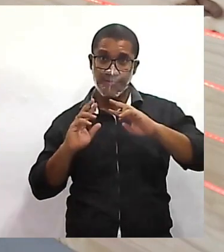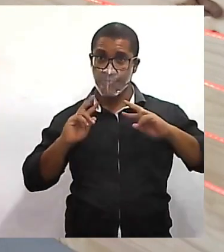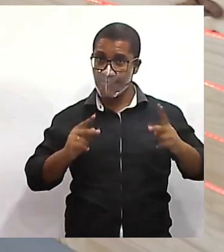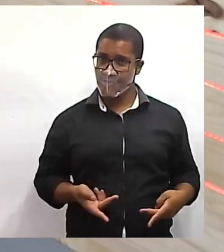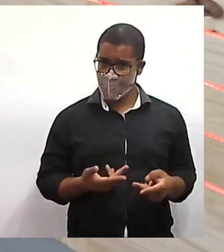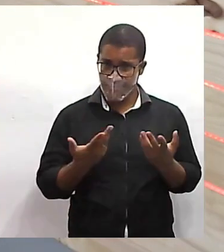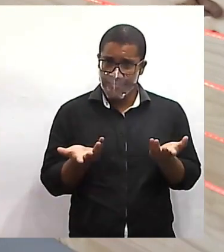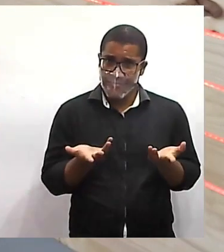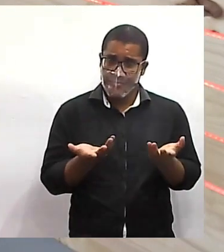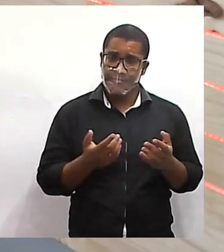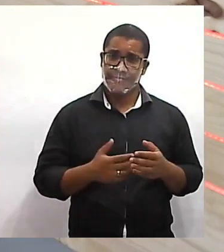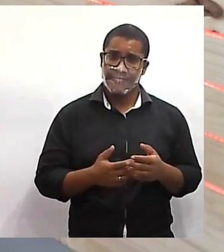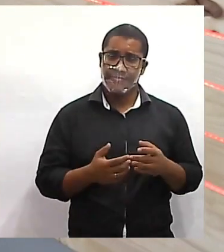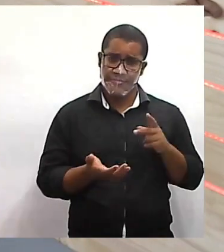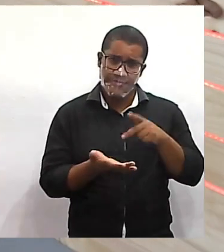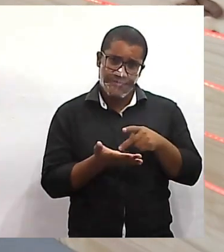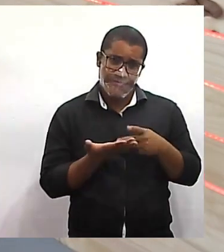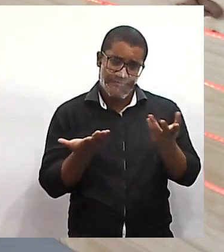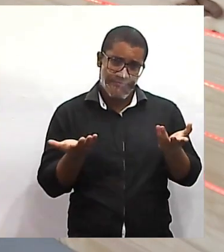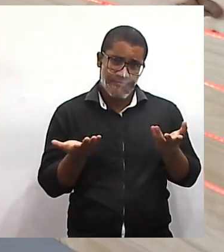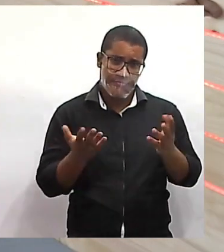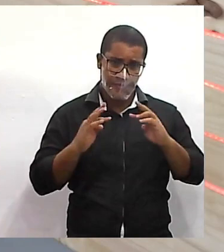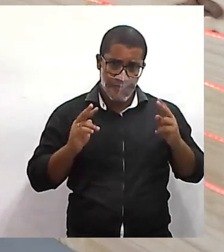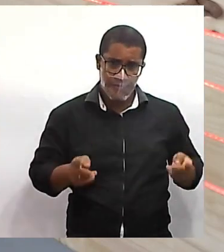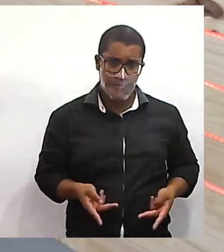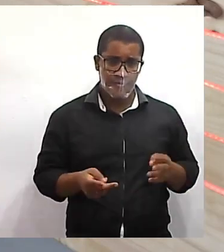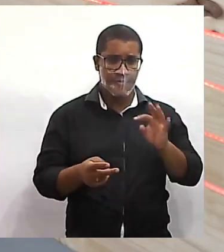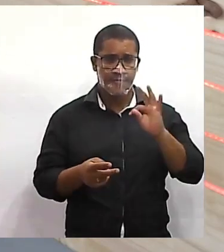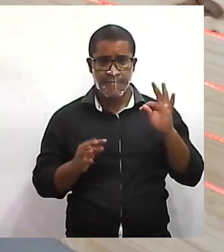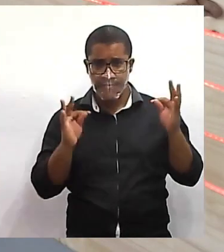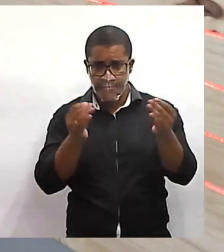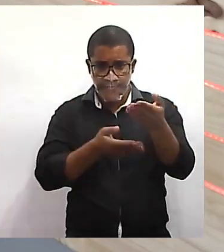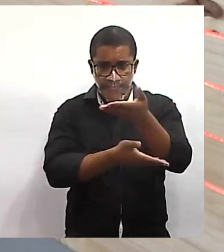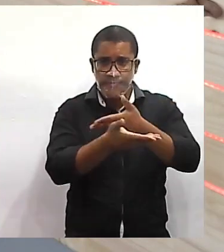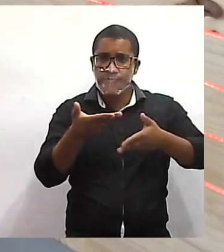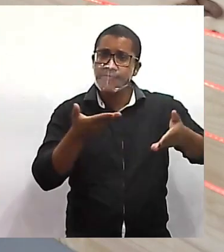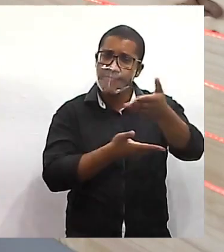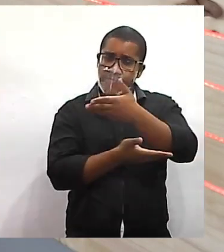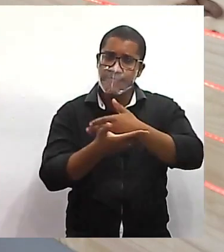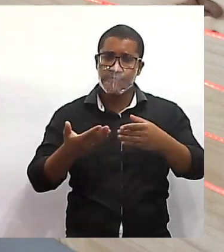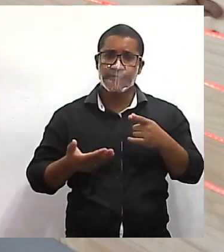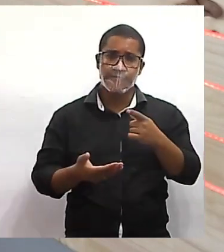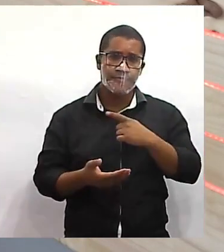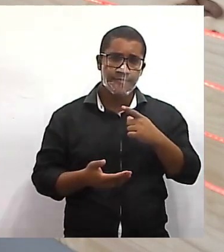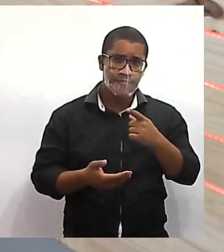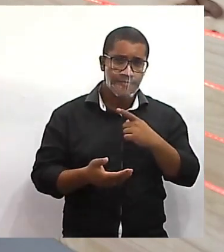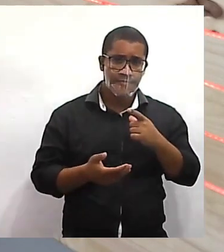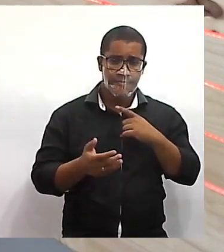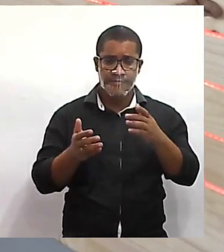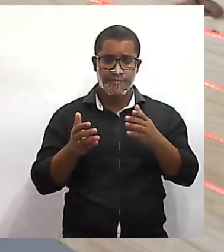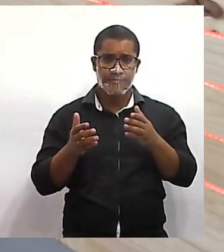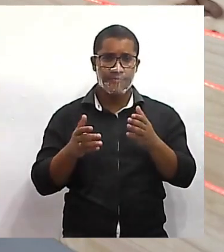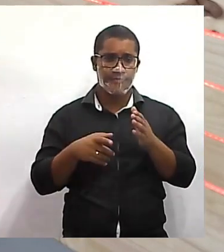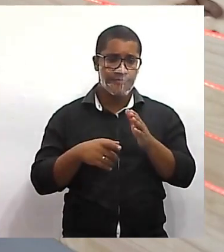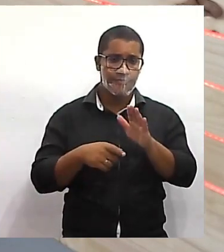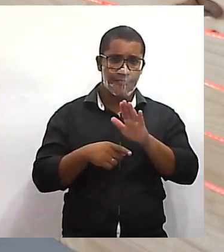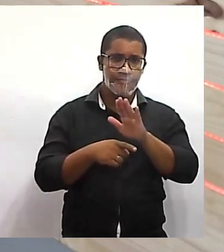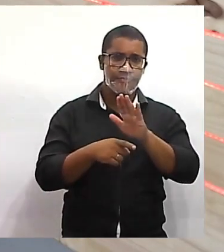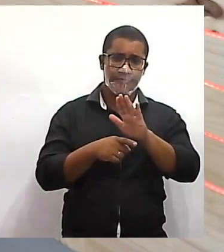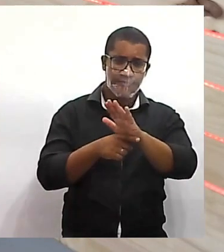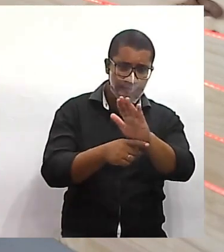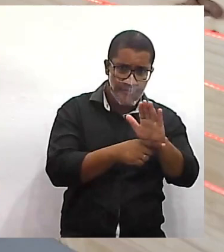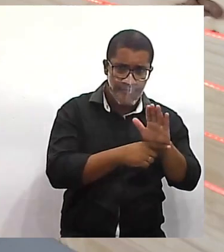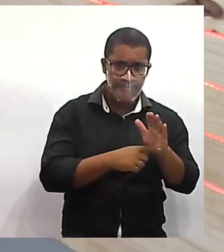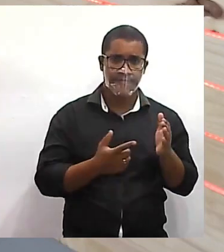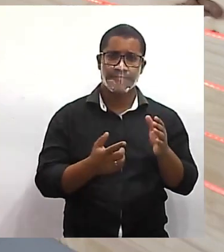né? Para o humano, para as relações que vão intermediar, né, que são